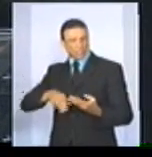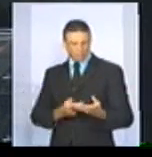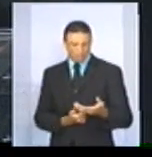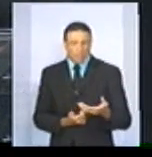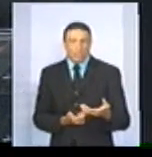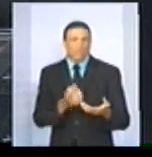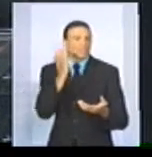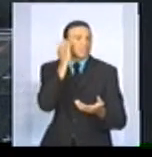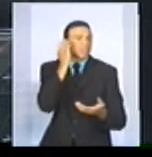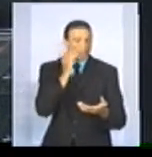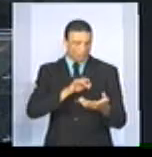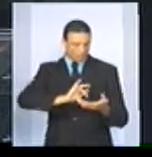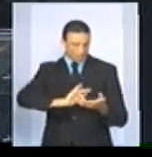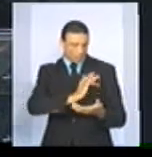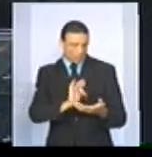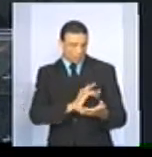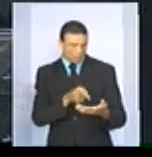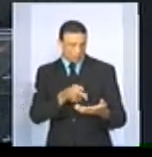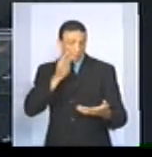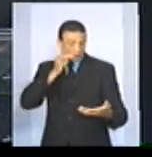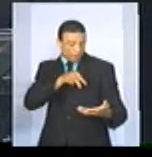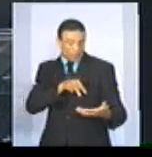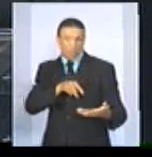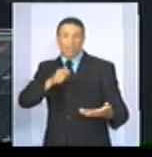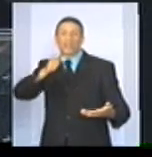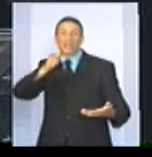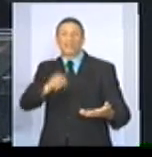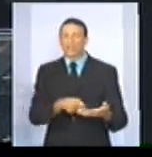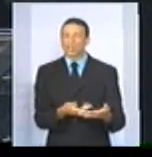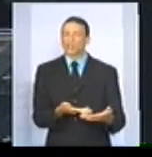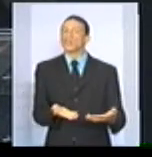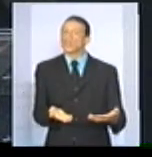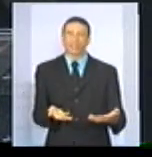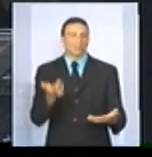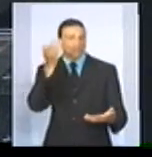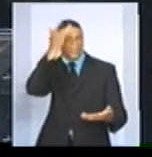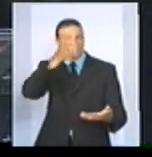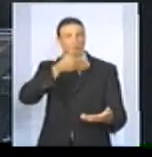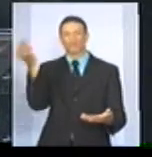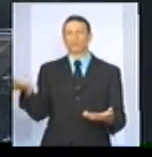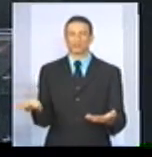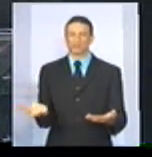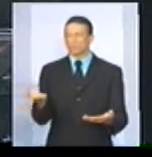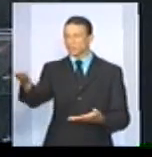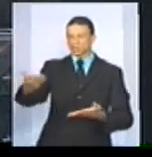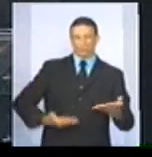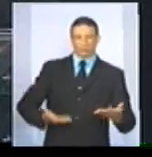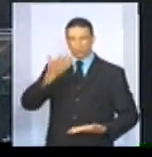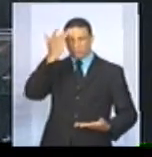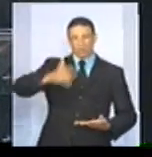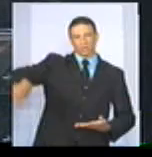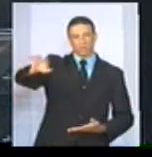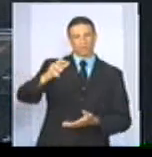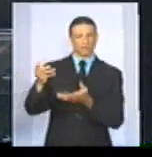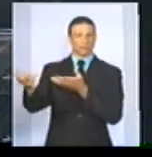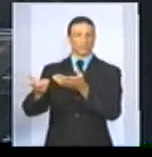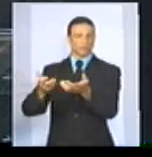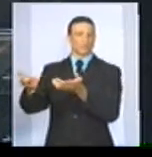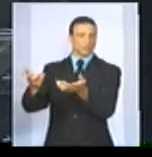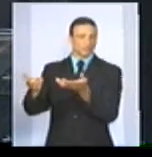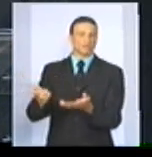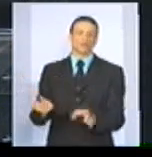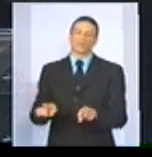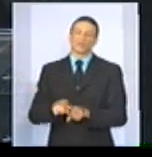celular ou no seu tablet. A possibilidade de explorar o second screen, sendo importante para os radiodifusores, está, de certa maneira, interditada pela lei do SEAC. Por